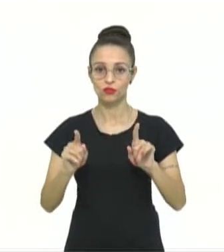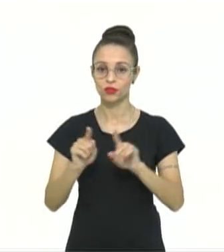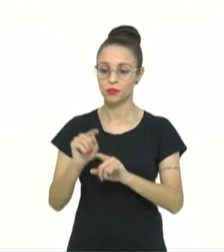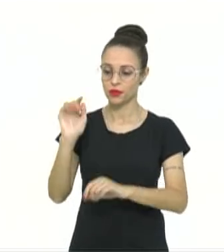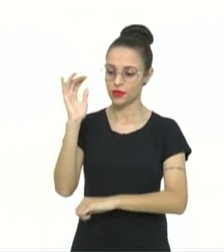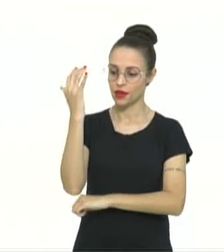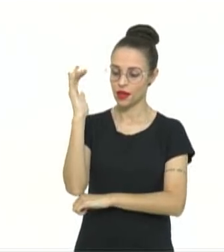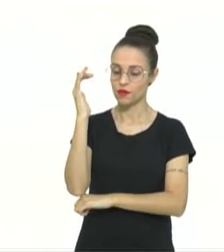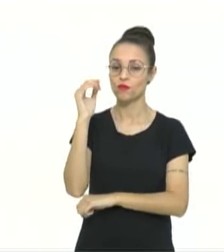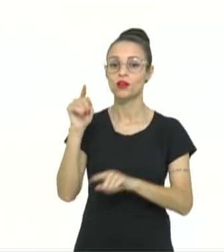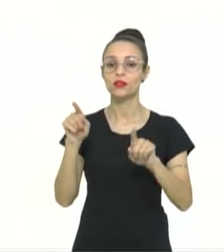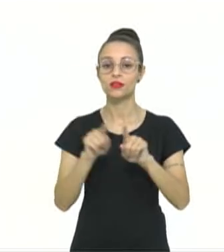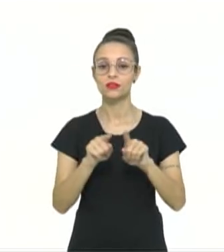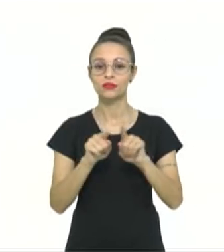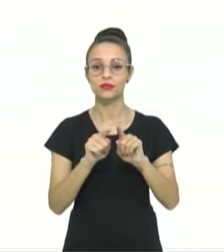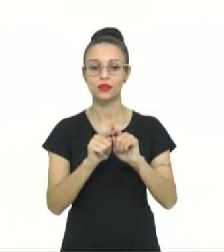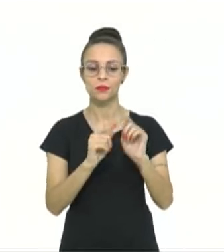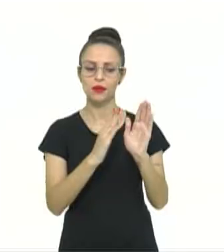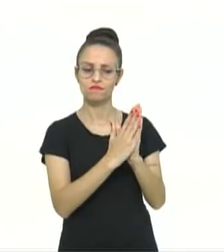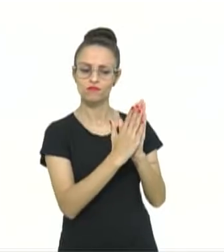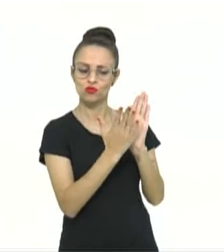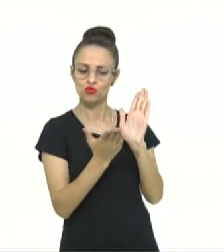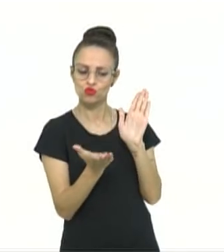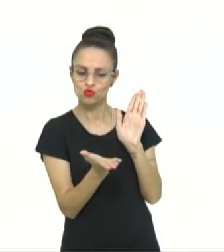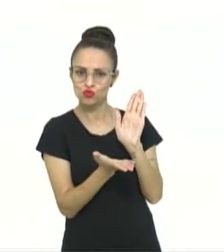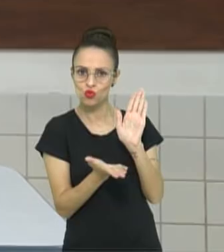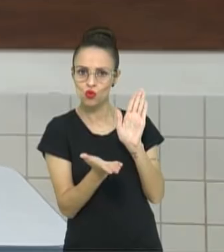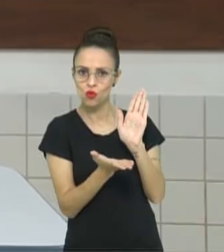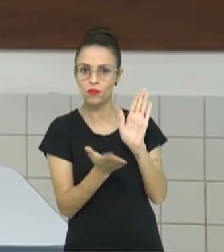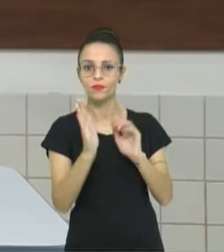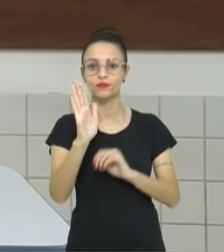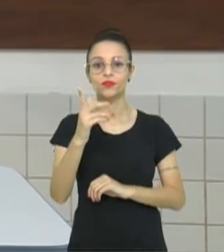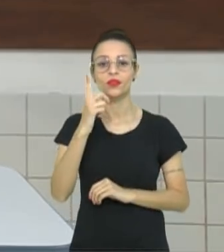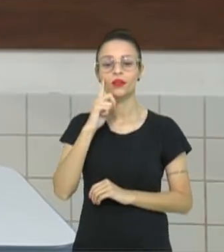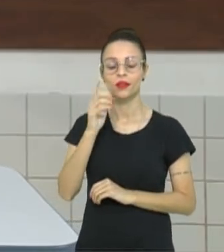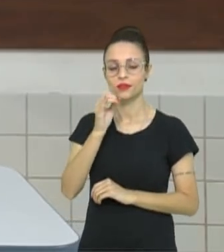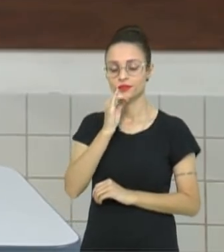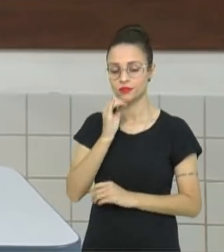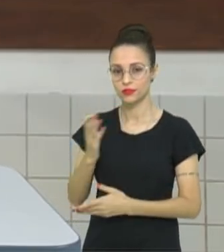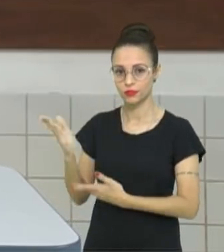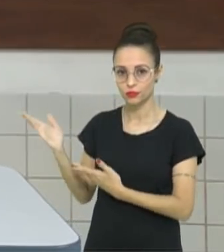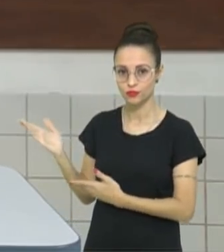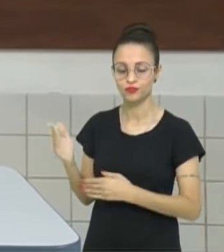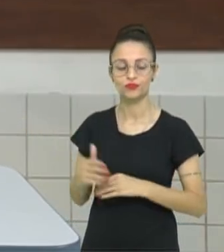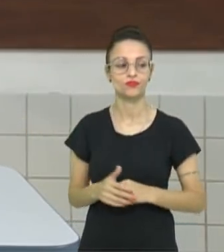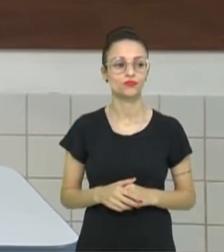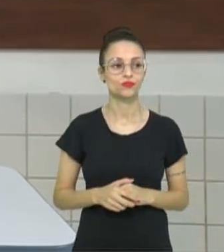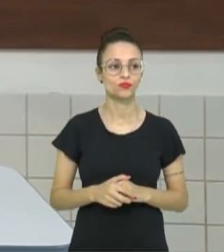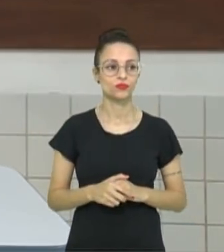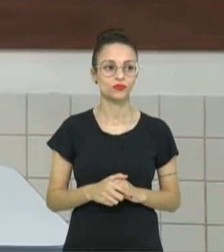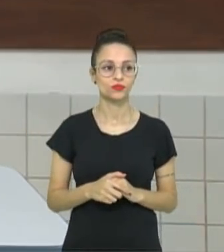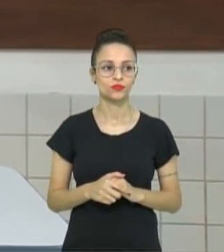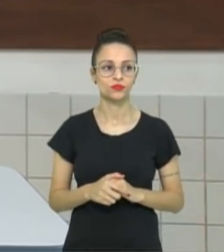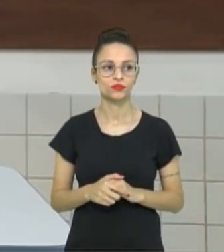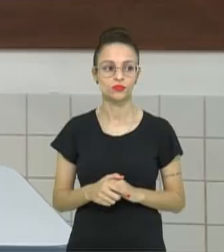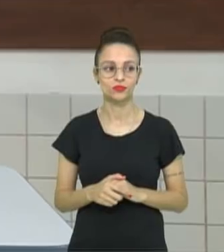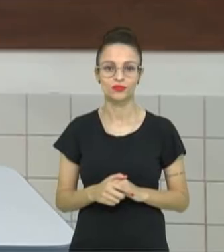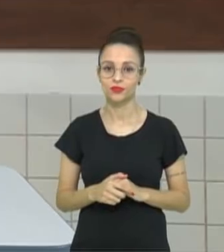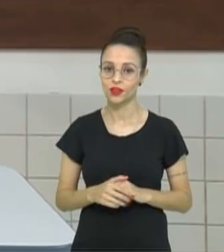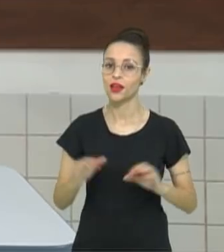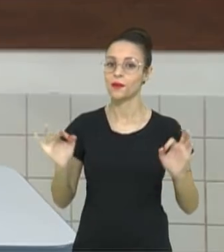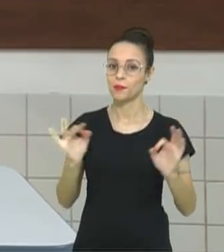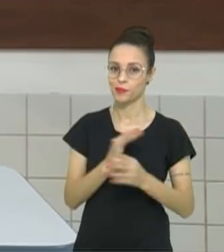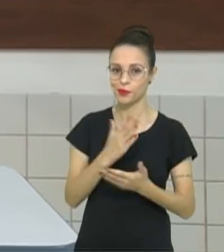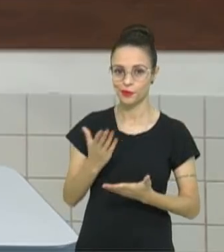ser produzida pela lanterna, por um abajur ou pelo sol. Aqui eu tenho um exemplo para vocês. Então, assim, aqui eu já tenho